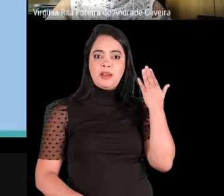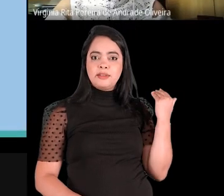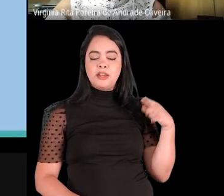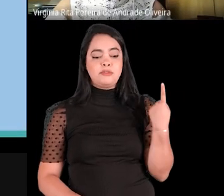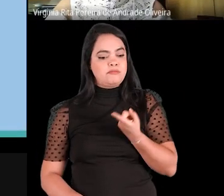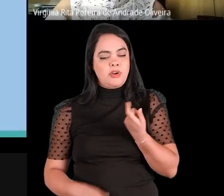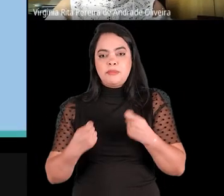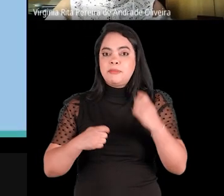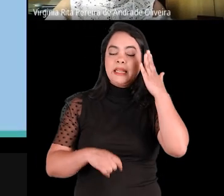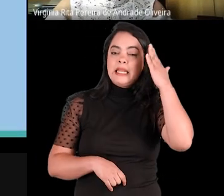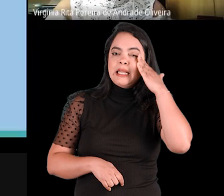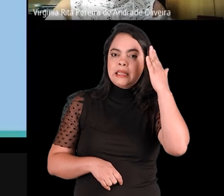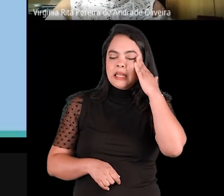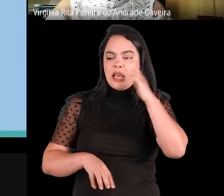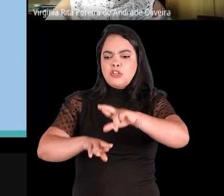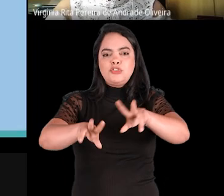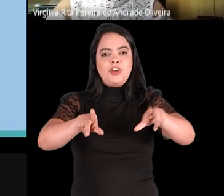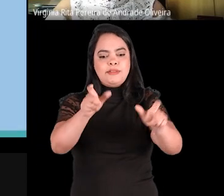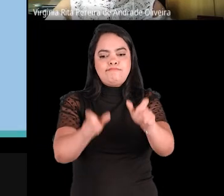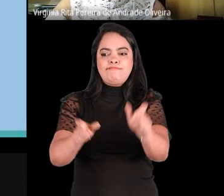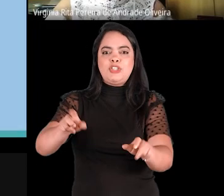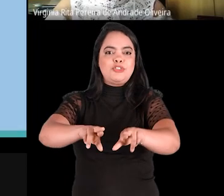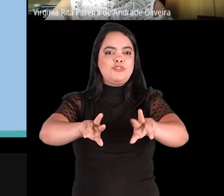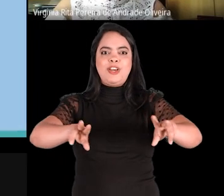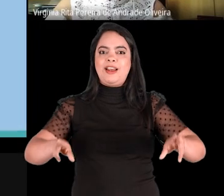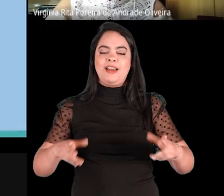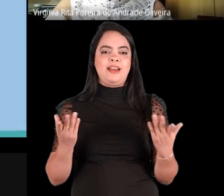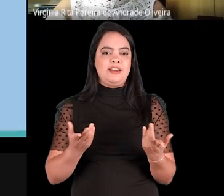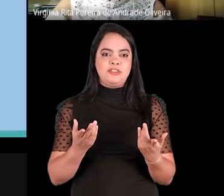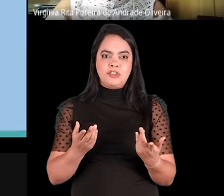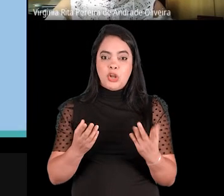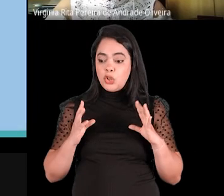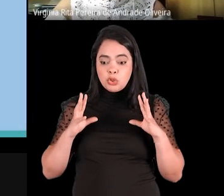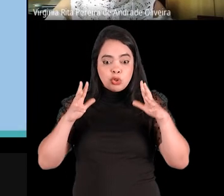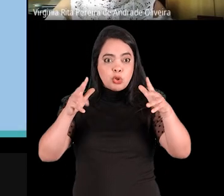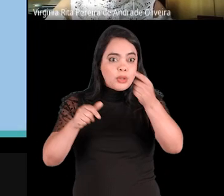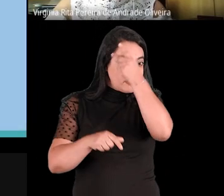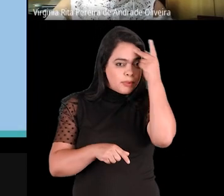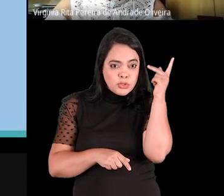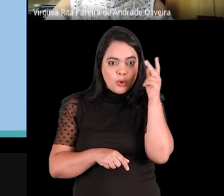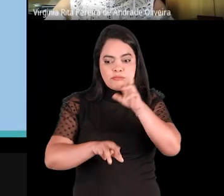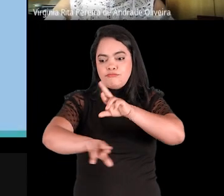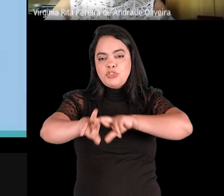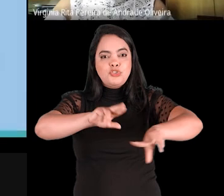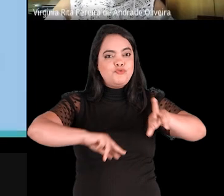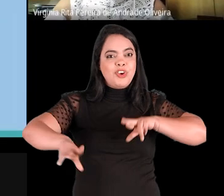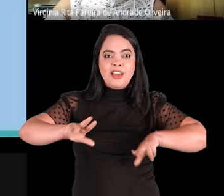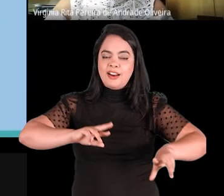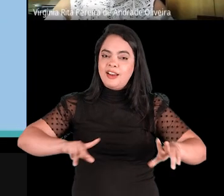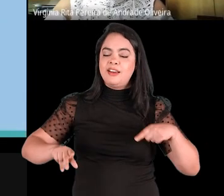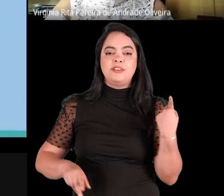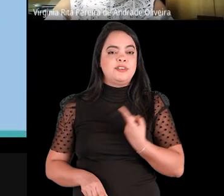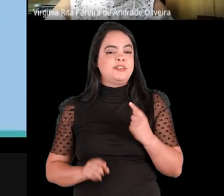da diferença, né? E a diferença como algo inerente a todo e qualquer sujeito. O que